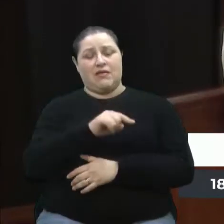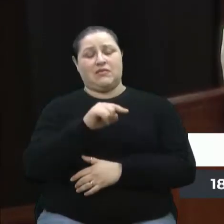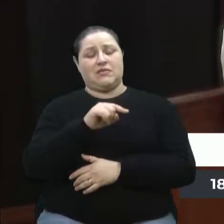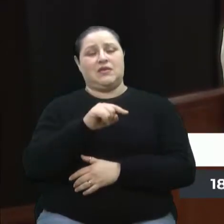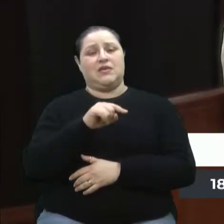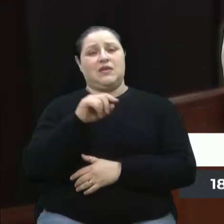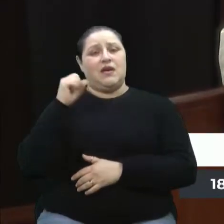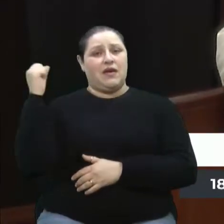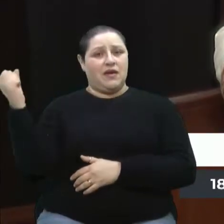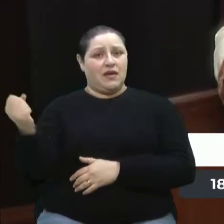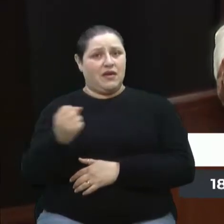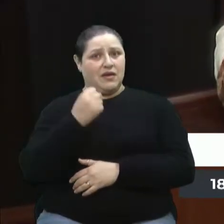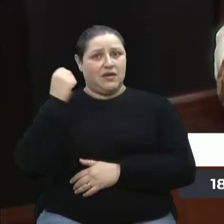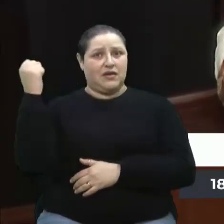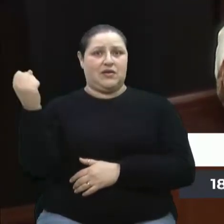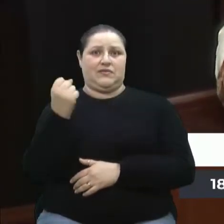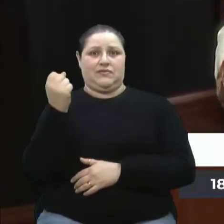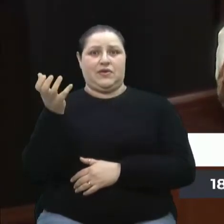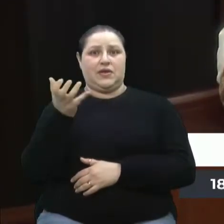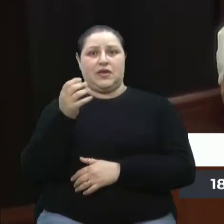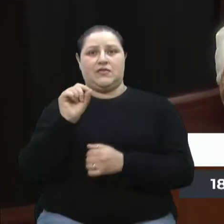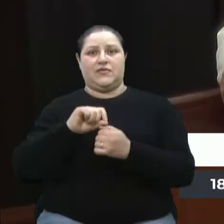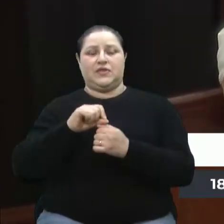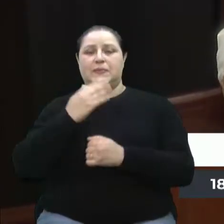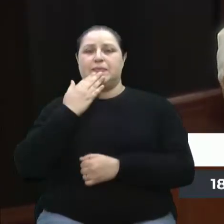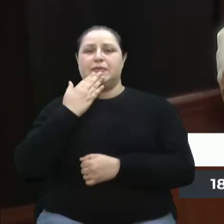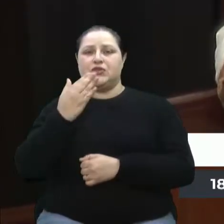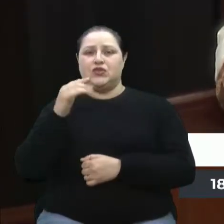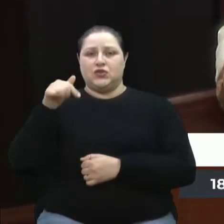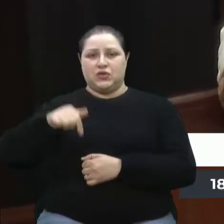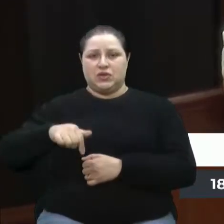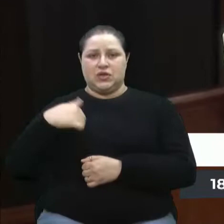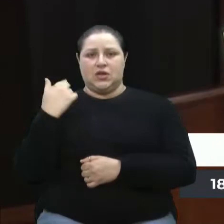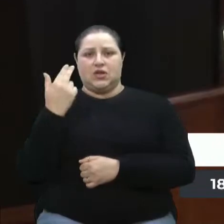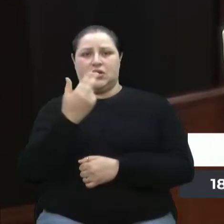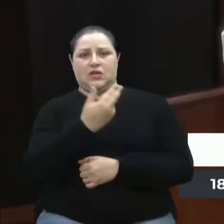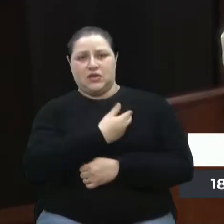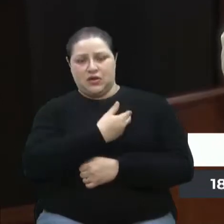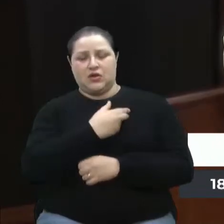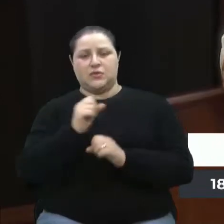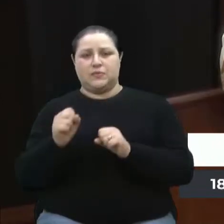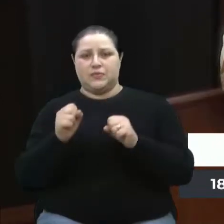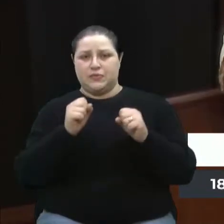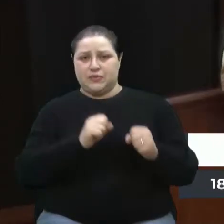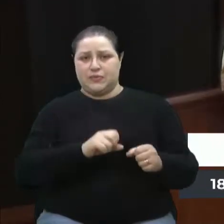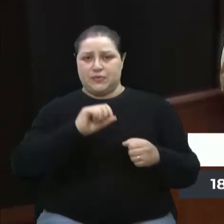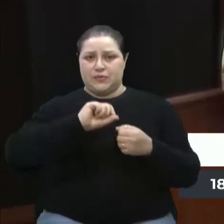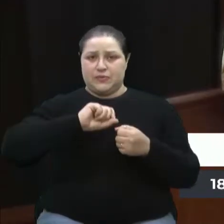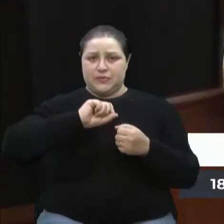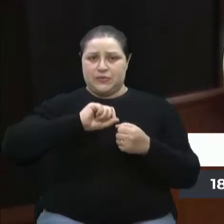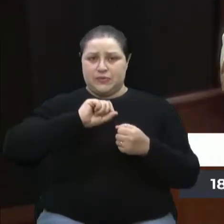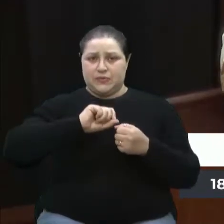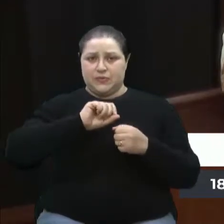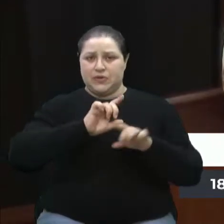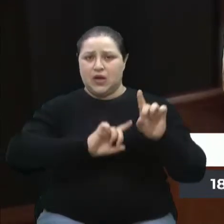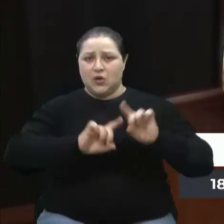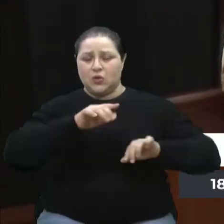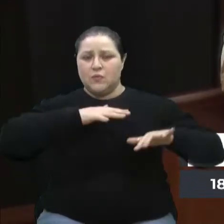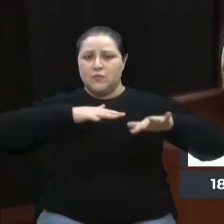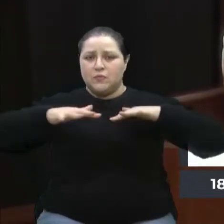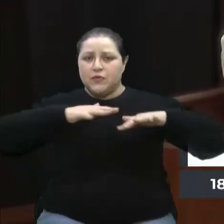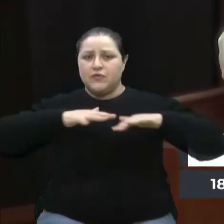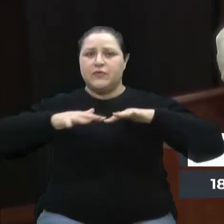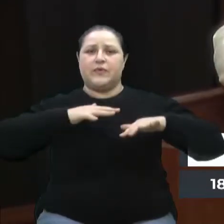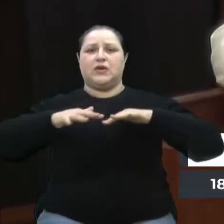Eu gostaria de fazer um apelo aqui, que nós pudéssemos fazer algum movimento